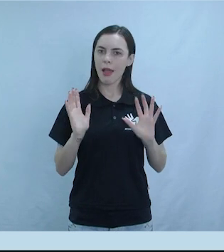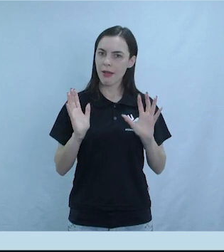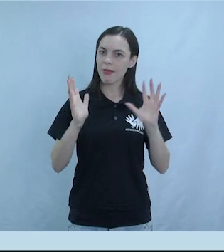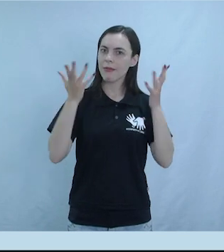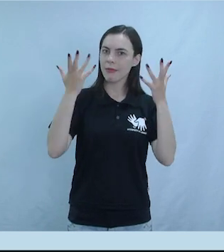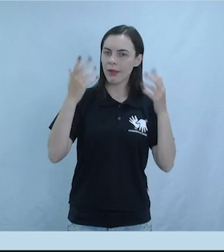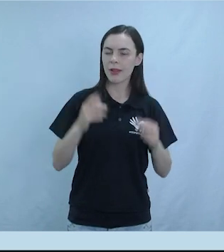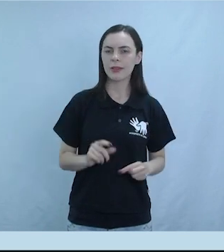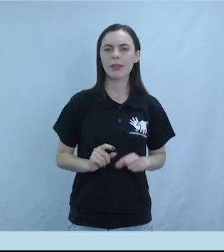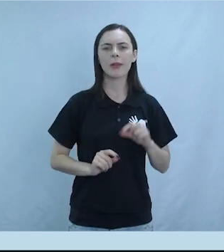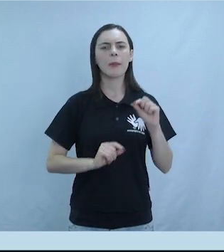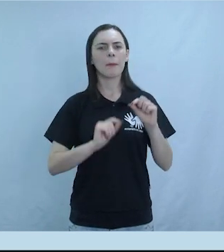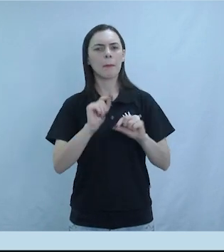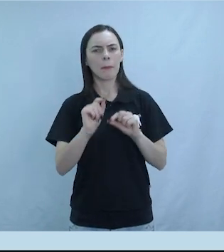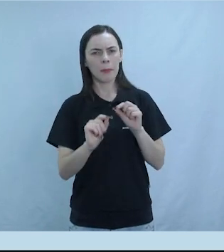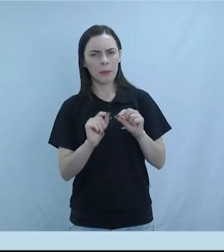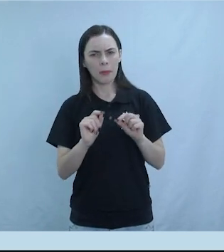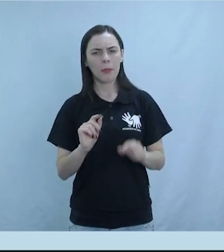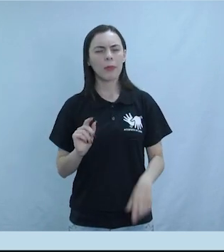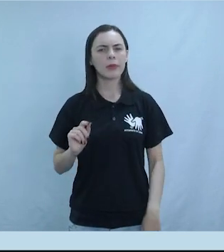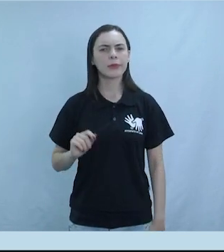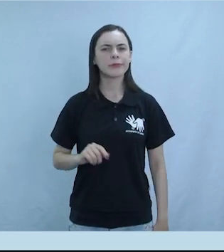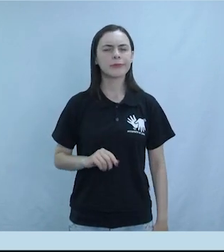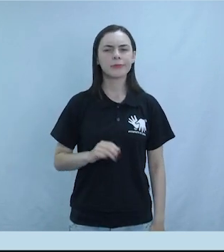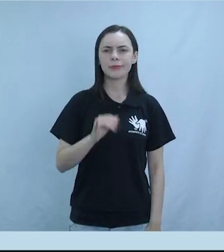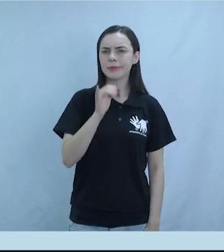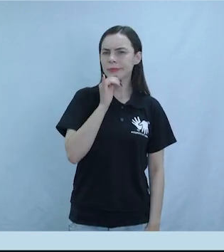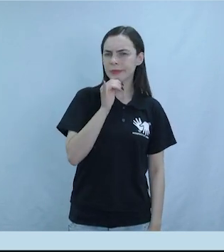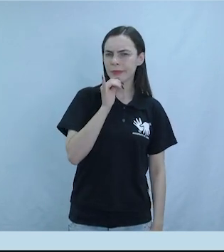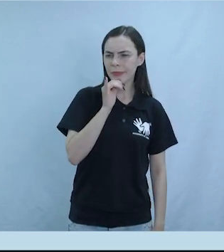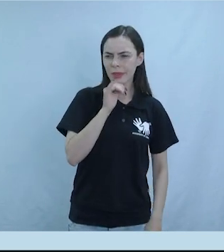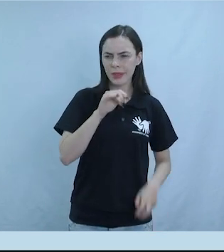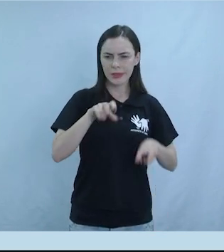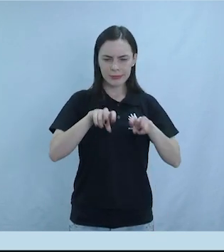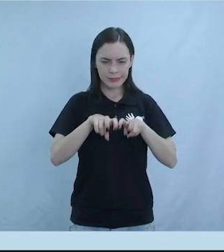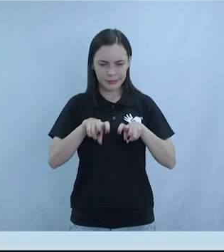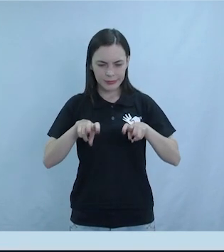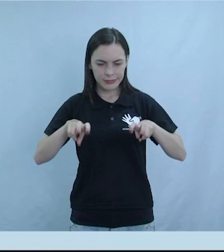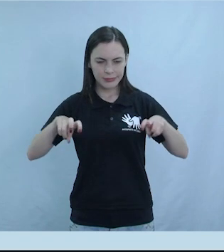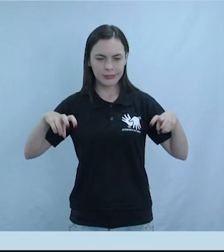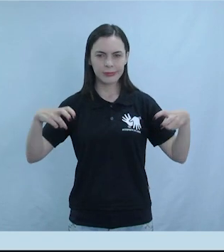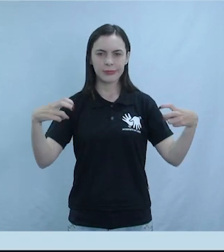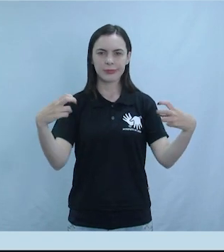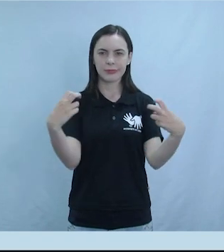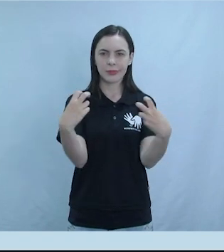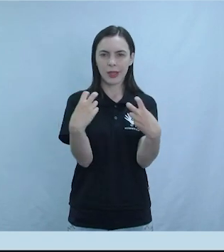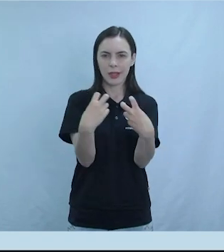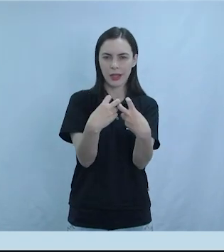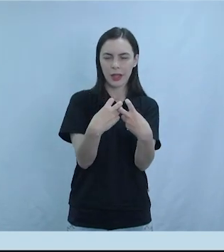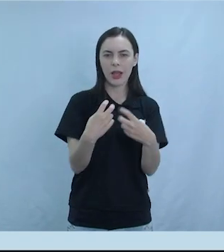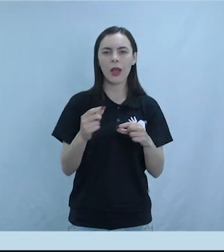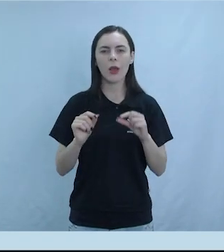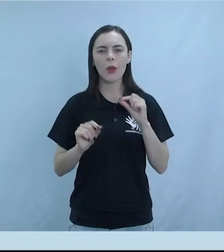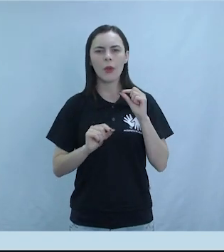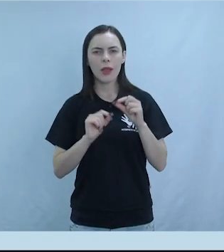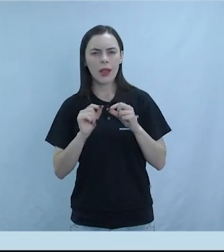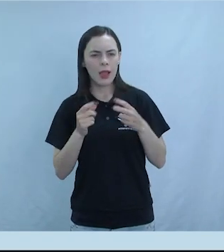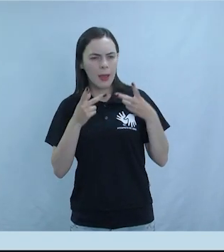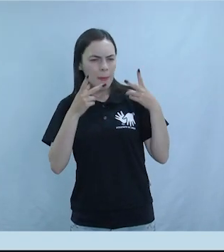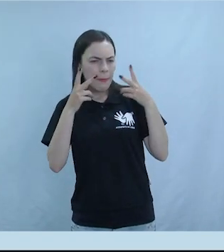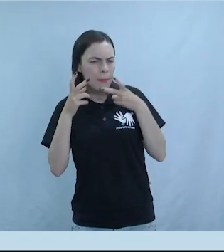Fizeram. Foi então, quando se sentaram à mesa, que